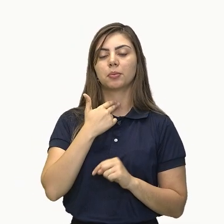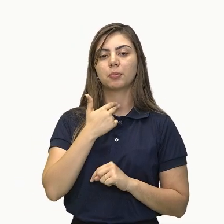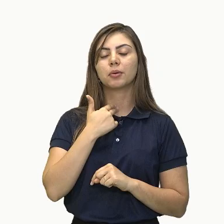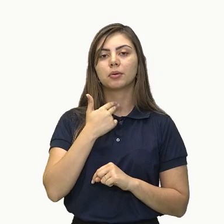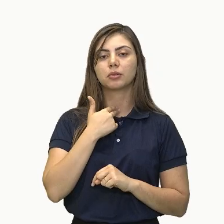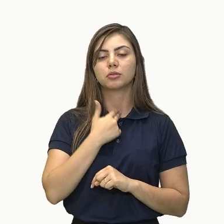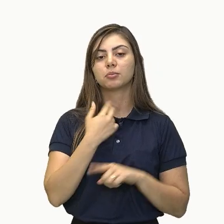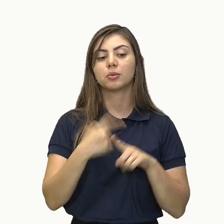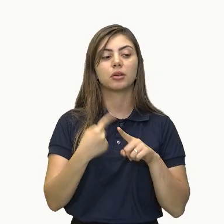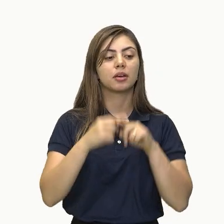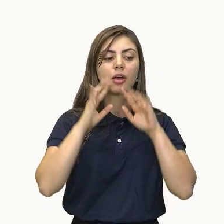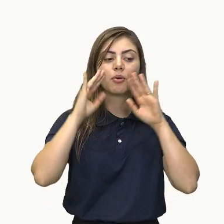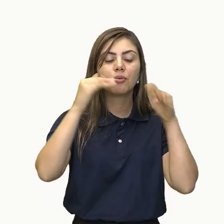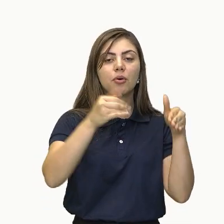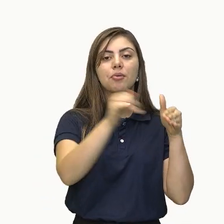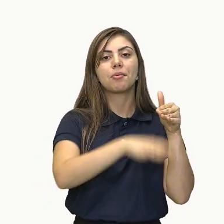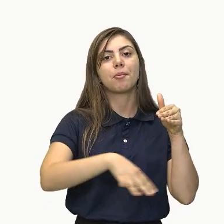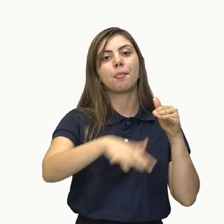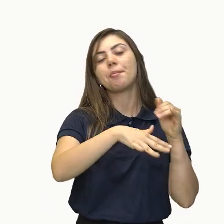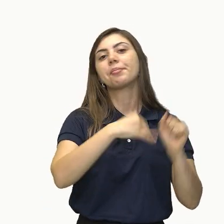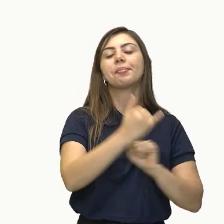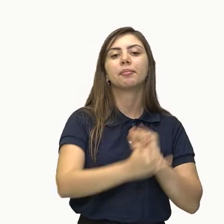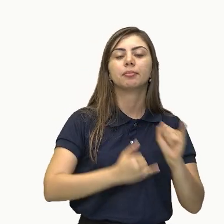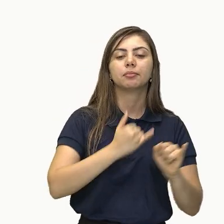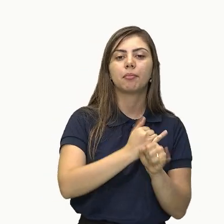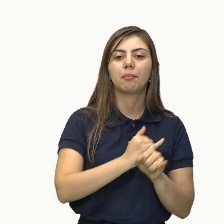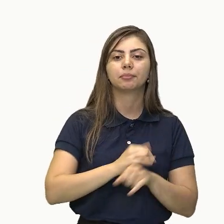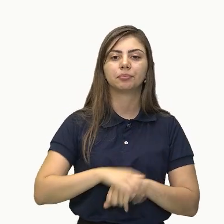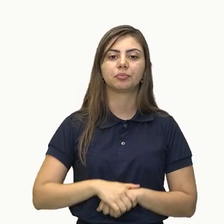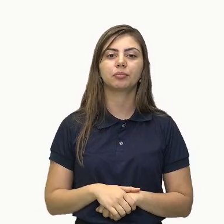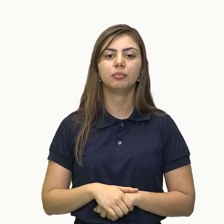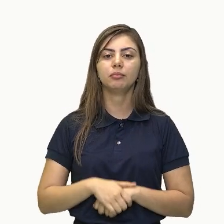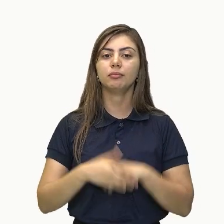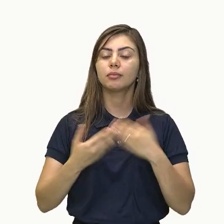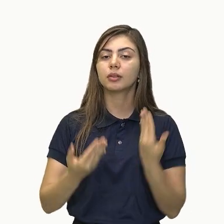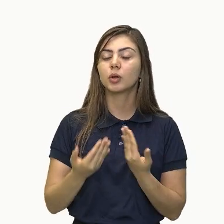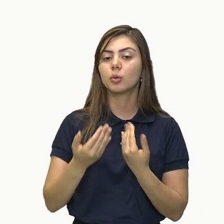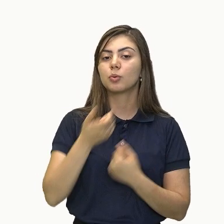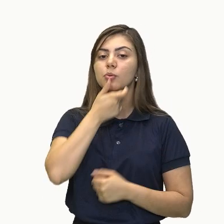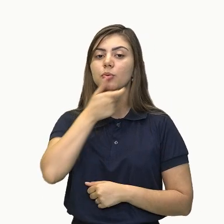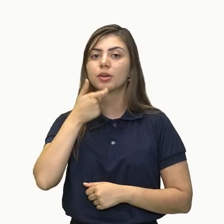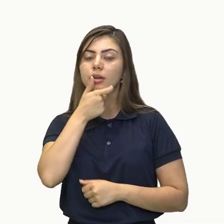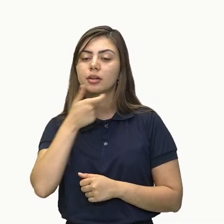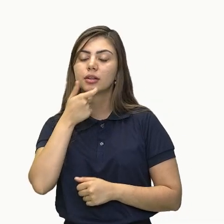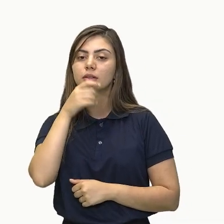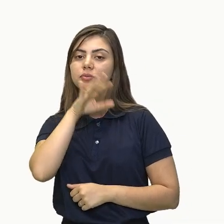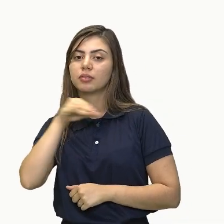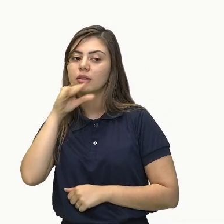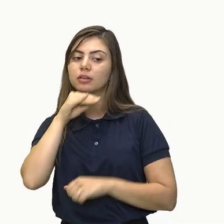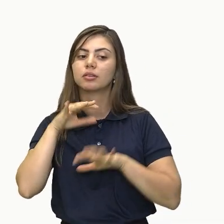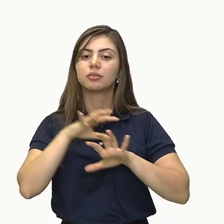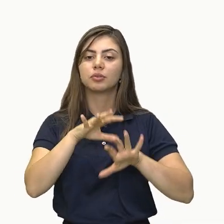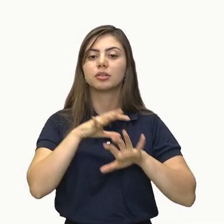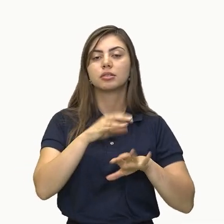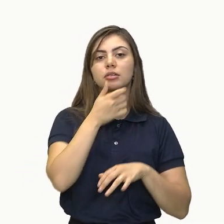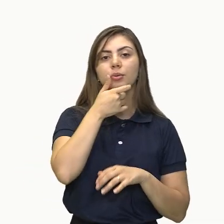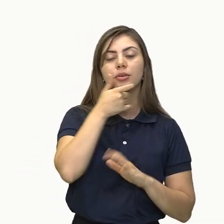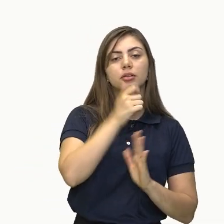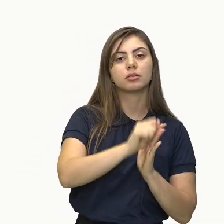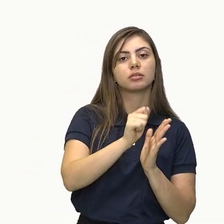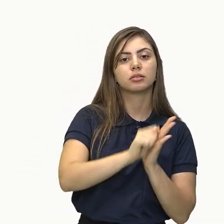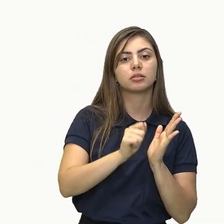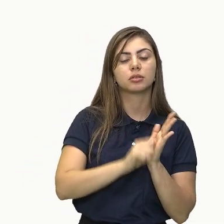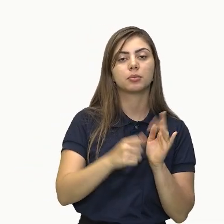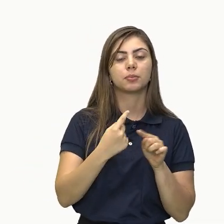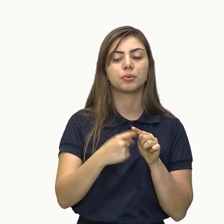exclusivo desse ambiente. O inglês falado influencia o inglês escrito, porque quando eu estou